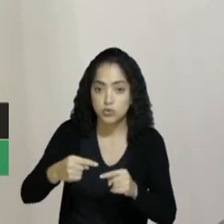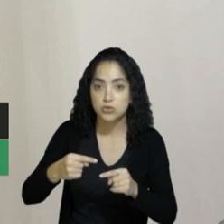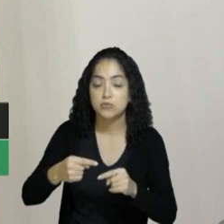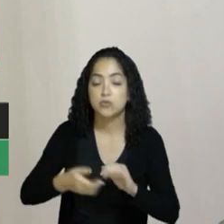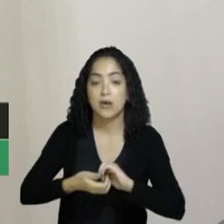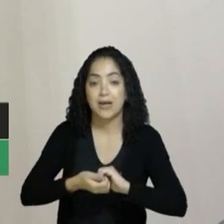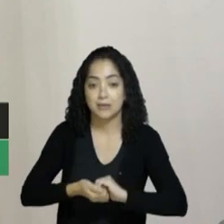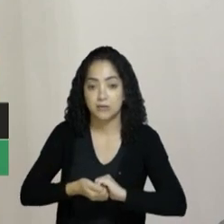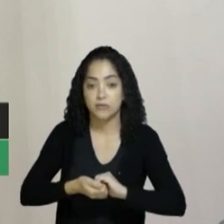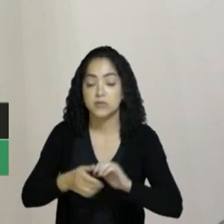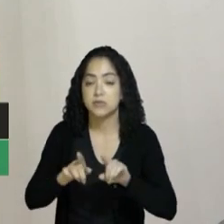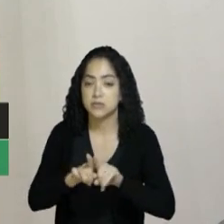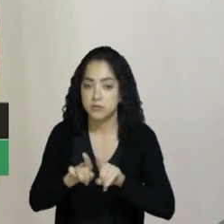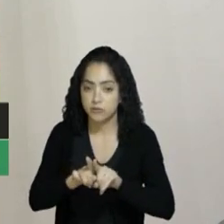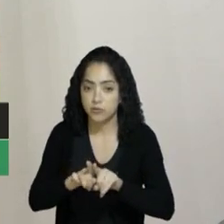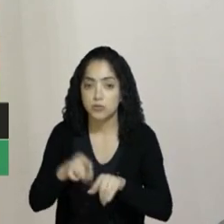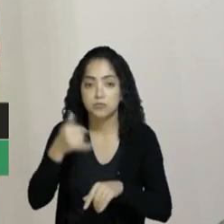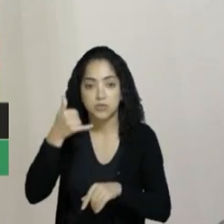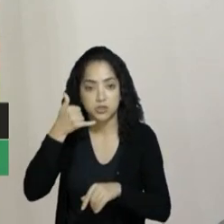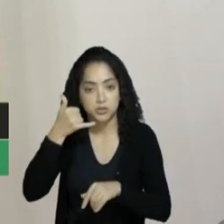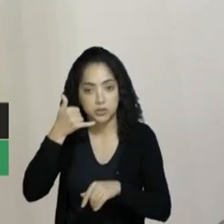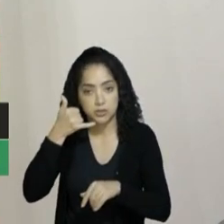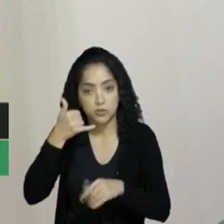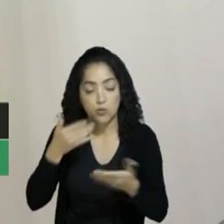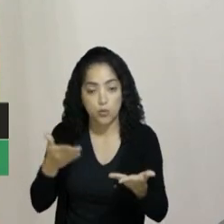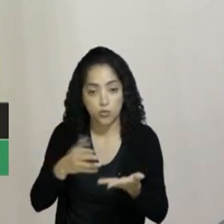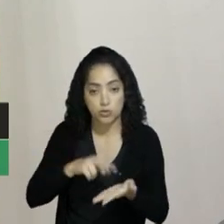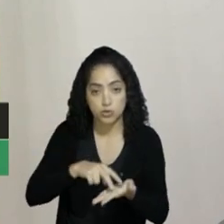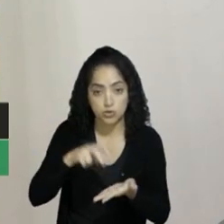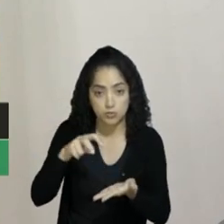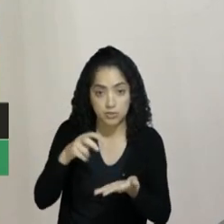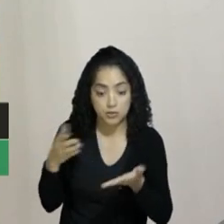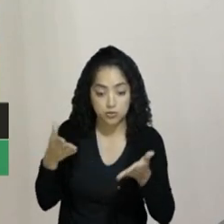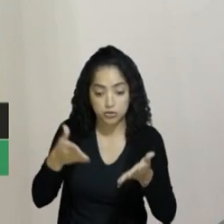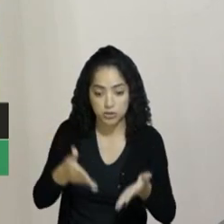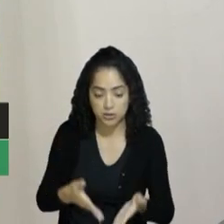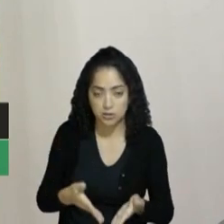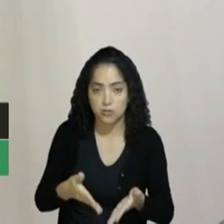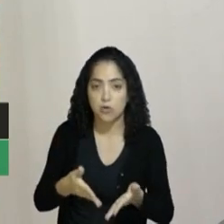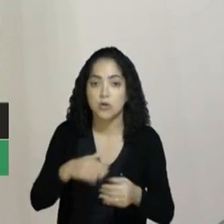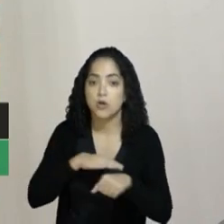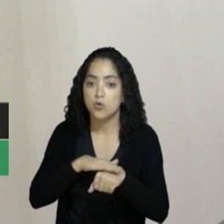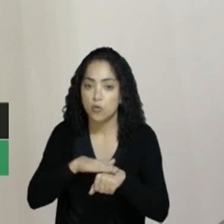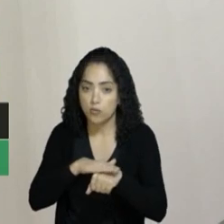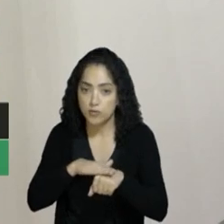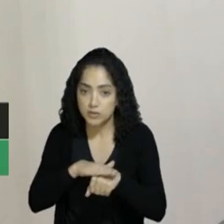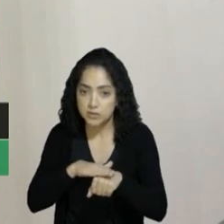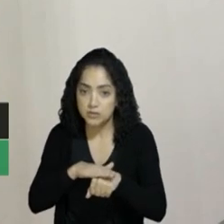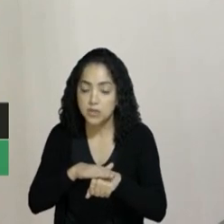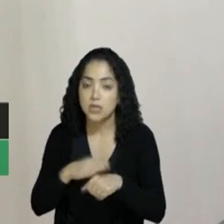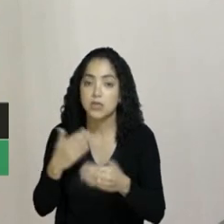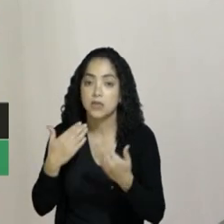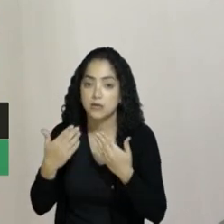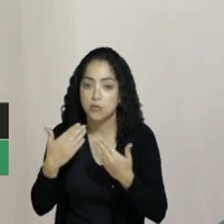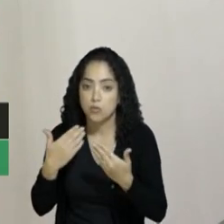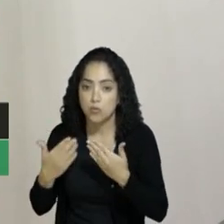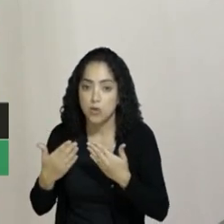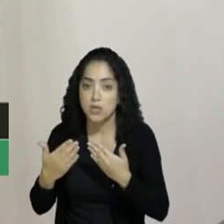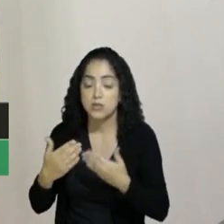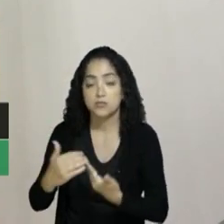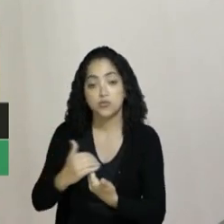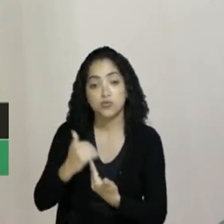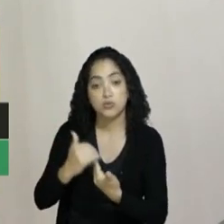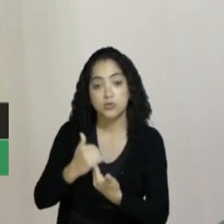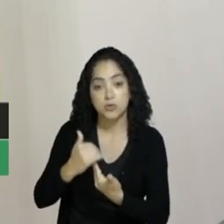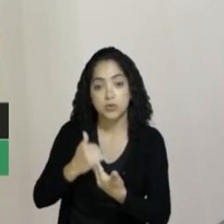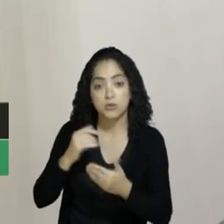ontem à noite também entramos em contato, agora de manhã, cheguei agora da Defesa Civil, conversei com o Norberto, e ele nos deu orientação